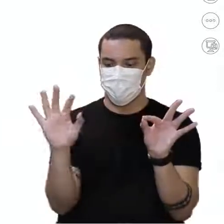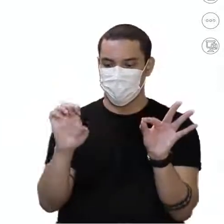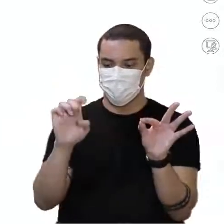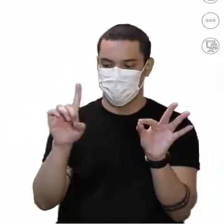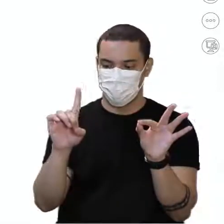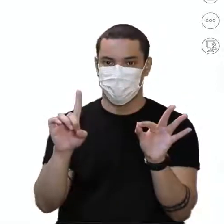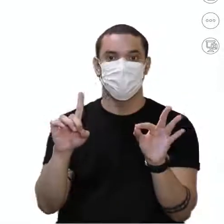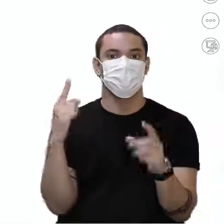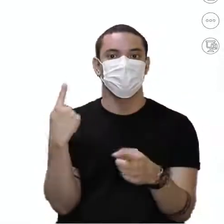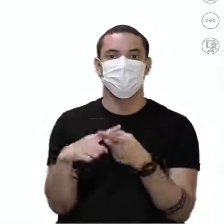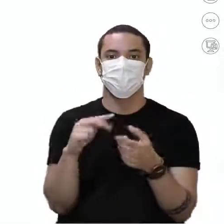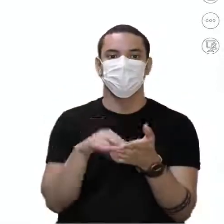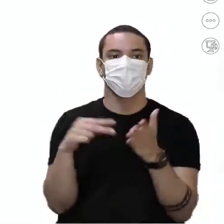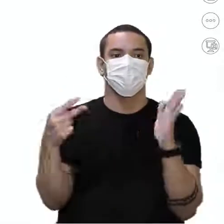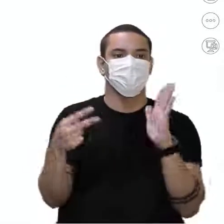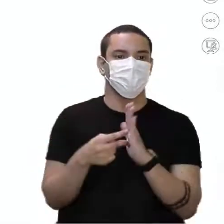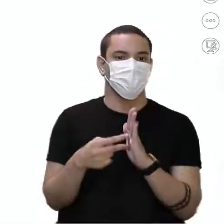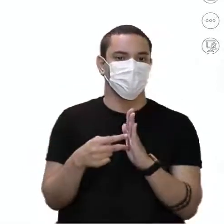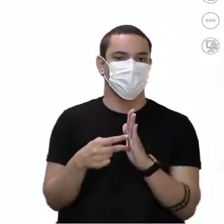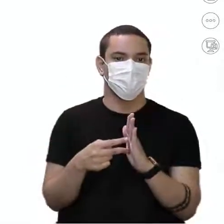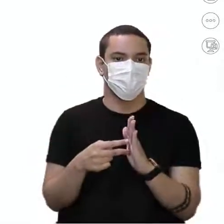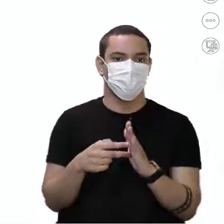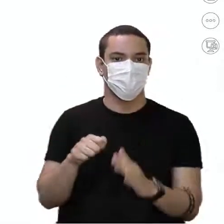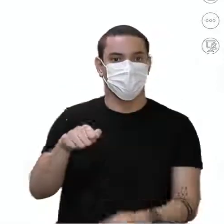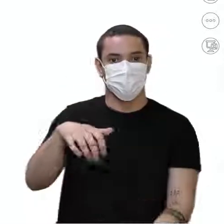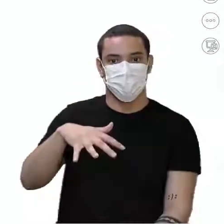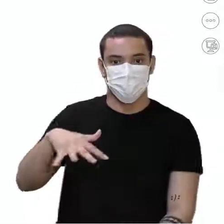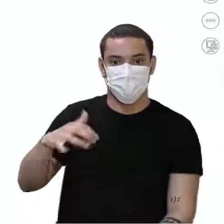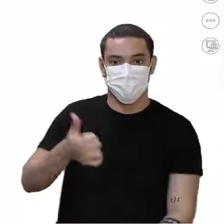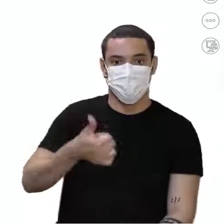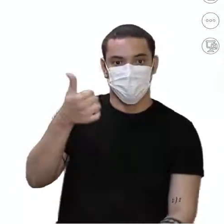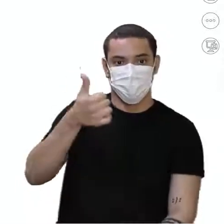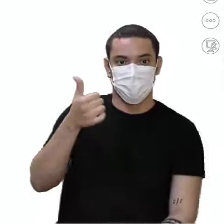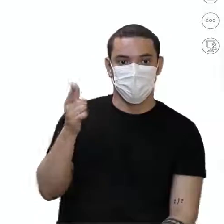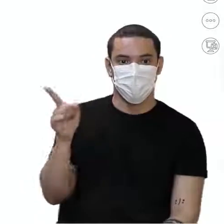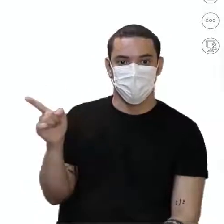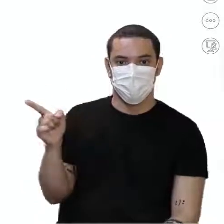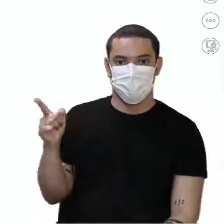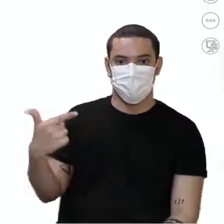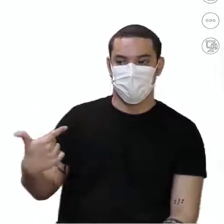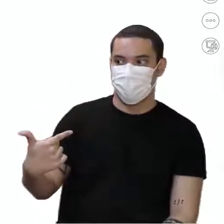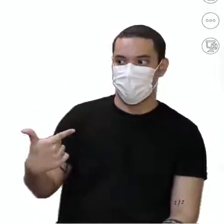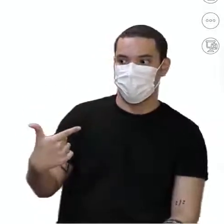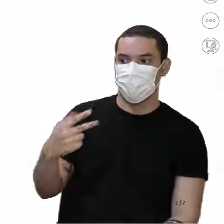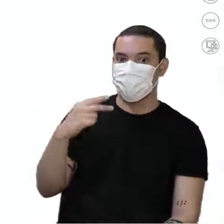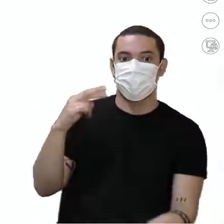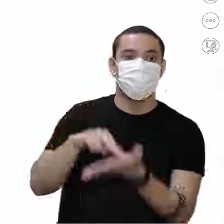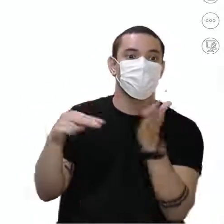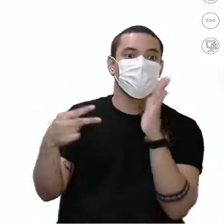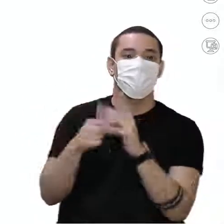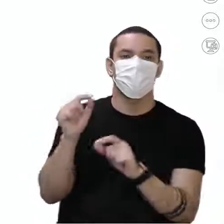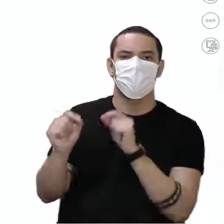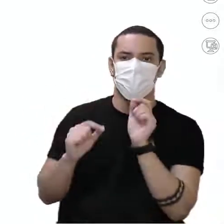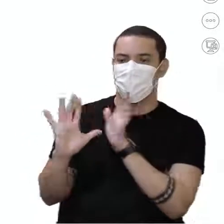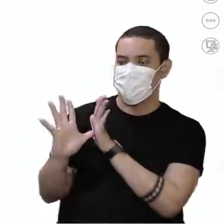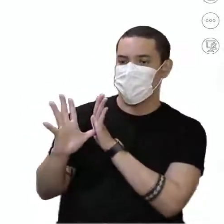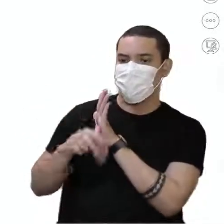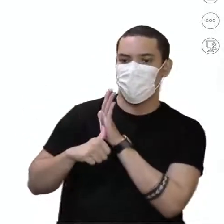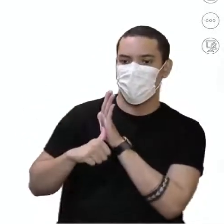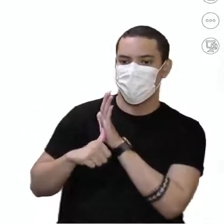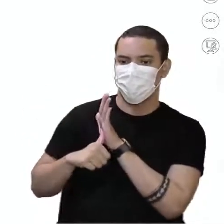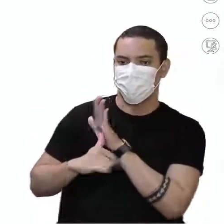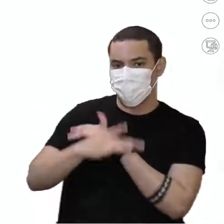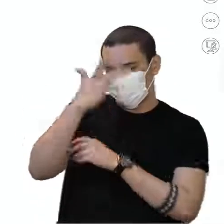Então aí, ó, mugged é o quê? Que significa, é mais para essa situação aqui, ó, ser assaltado, ele foi